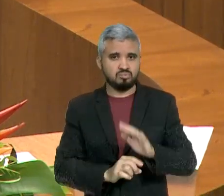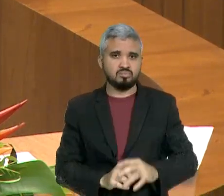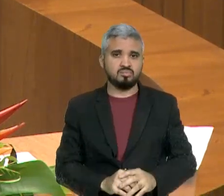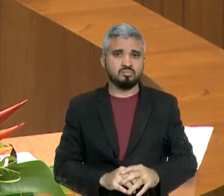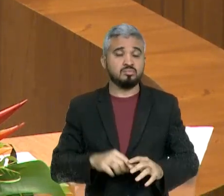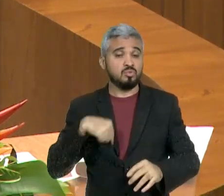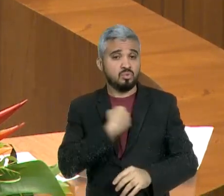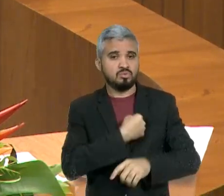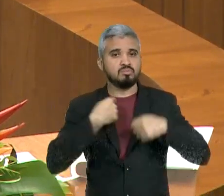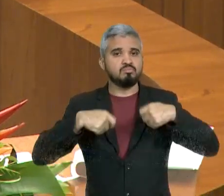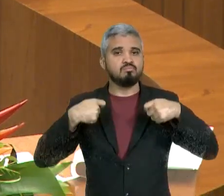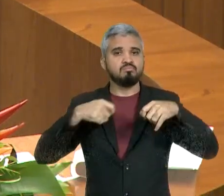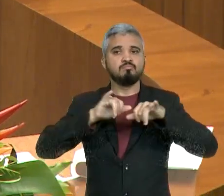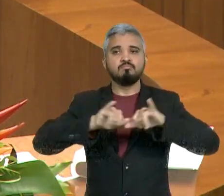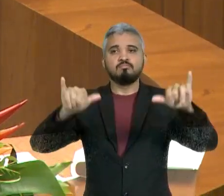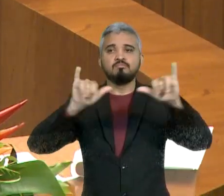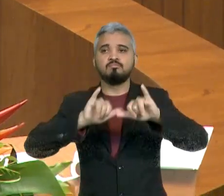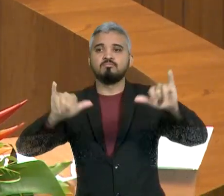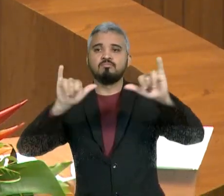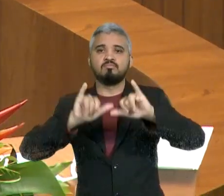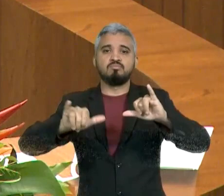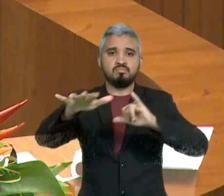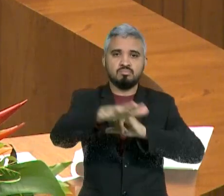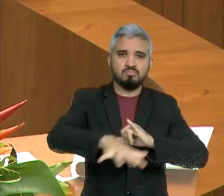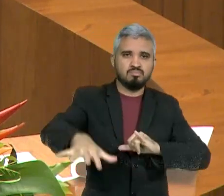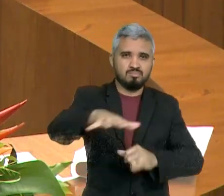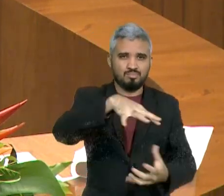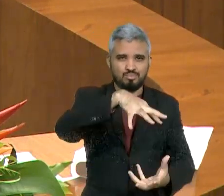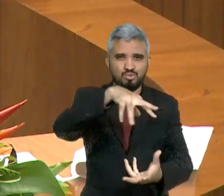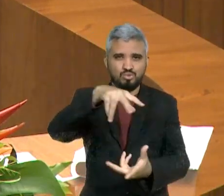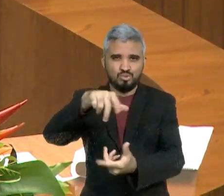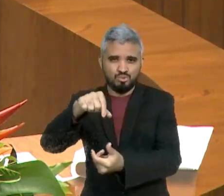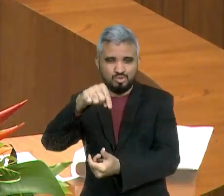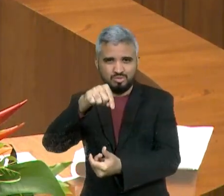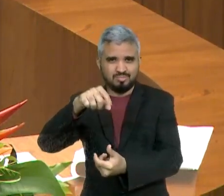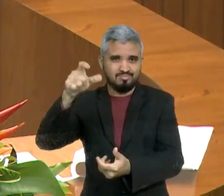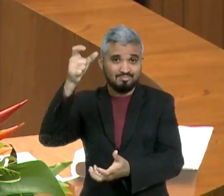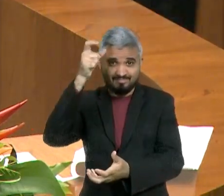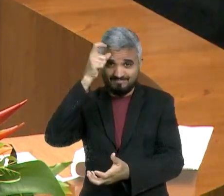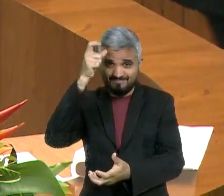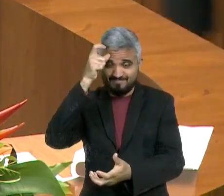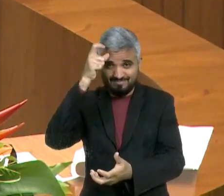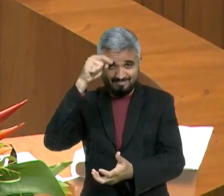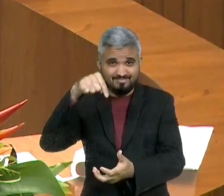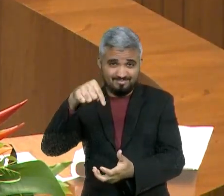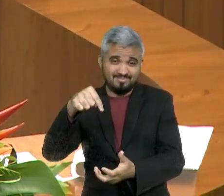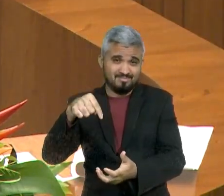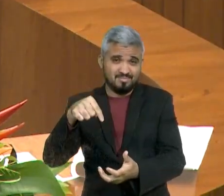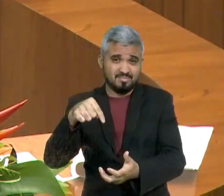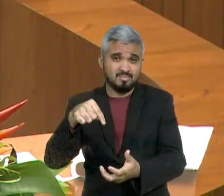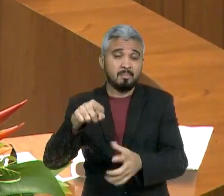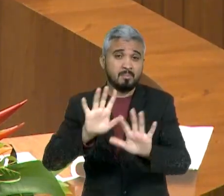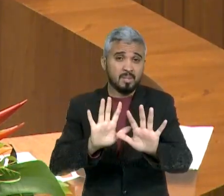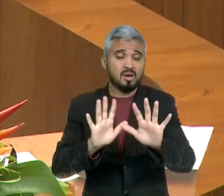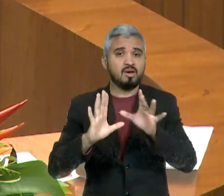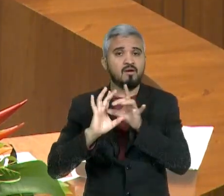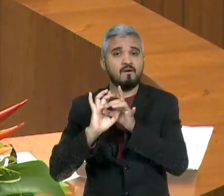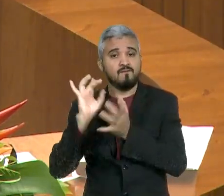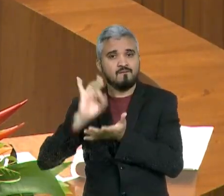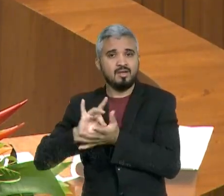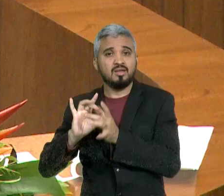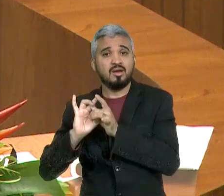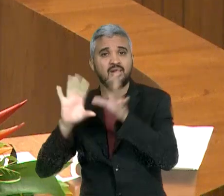proclamar para este mundo que ele jaz no maligno e que a verdade liberta e traz